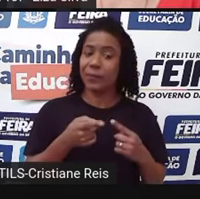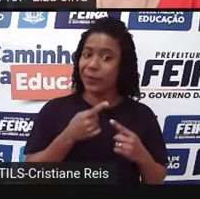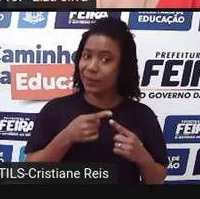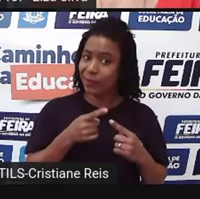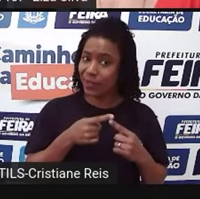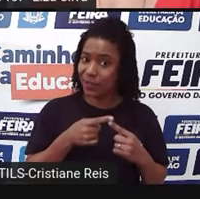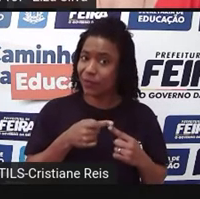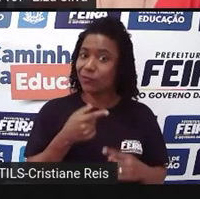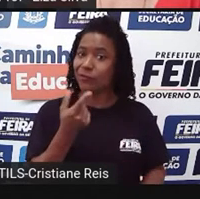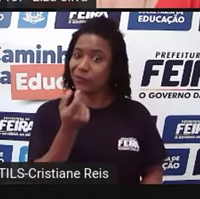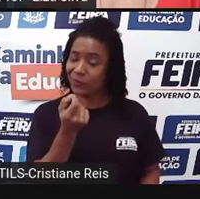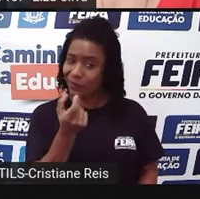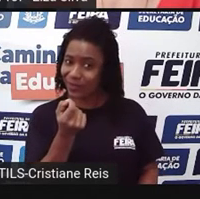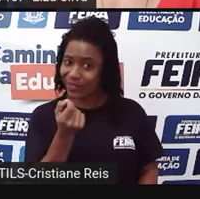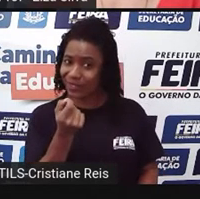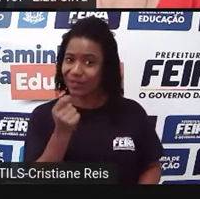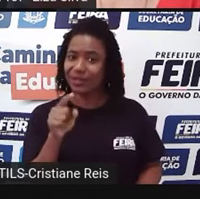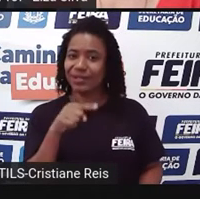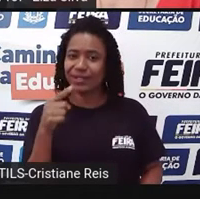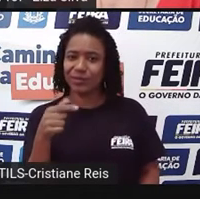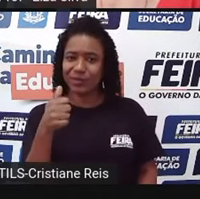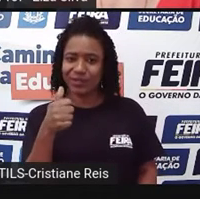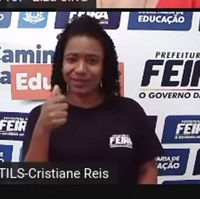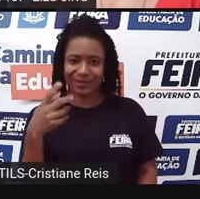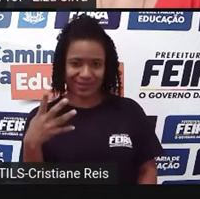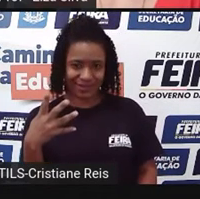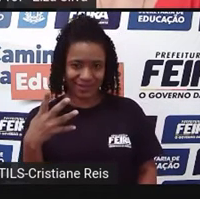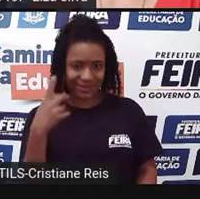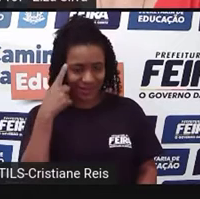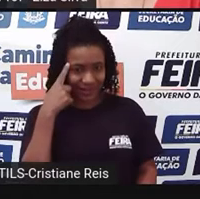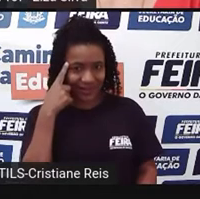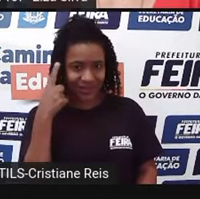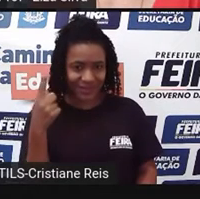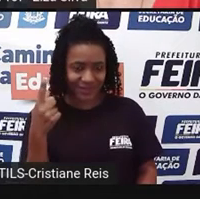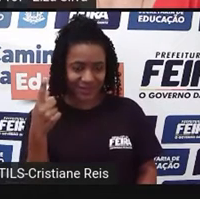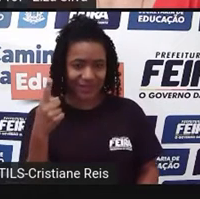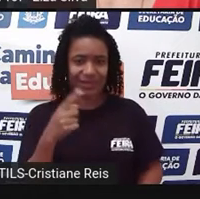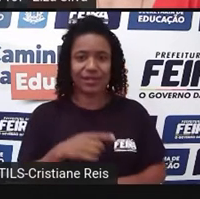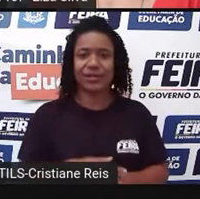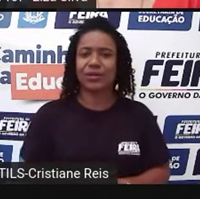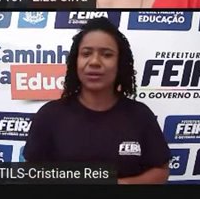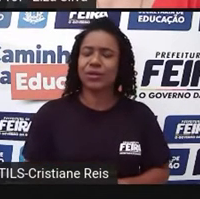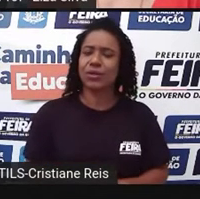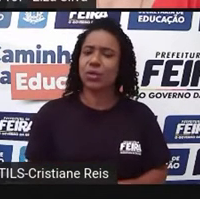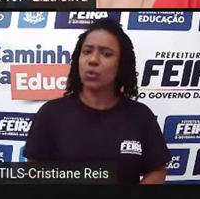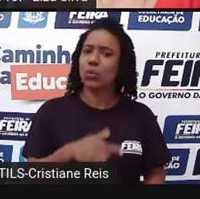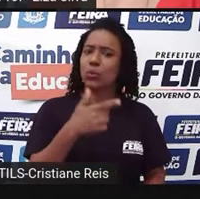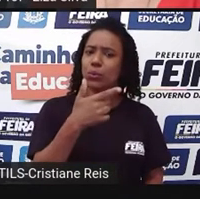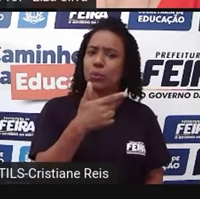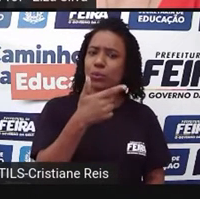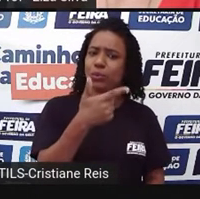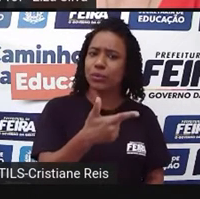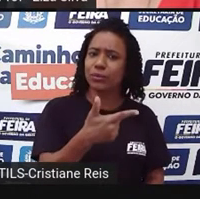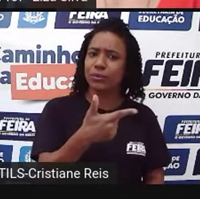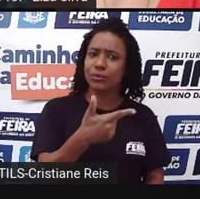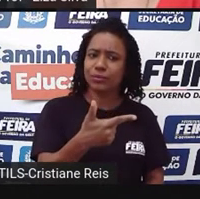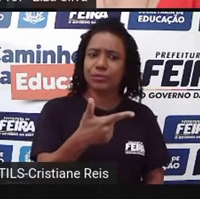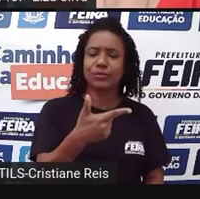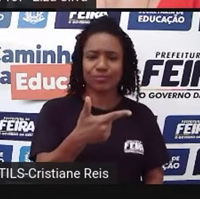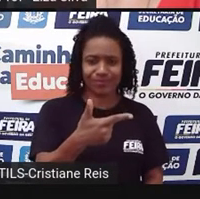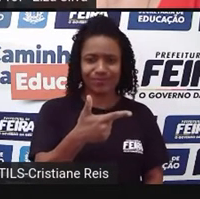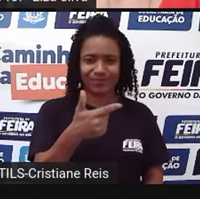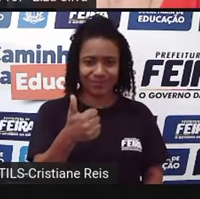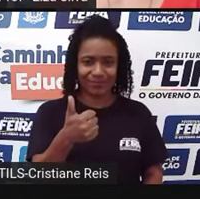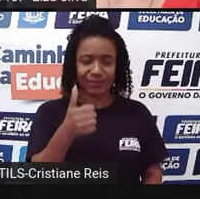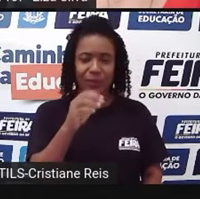que o n segunda dezena Fortim 2100 por que que eu deixo aqui os dois zeros para